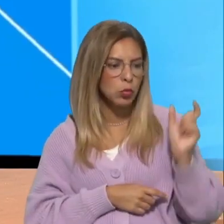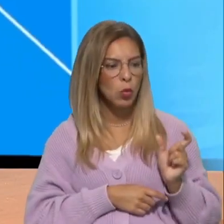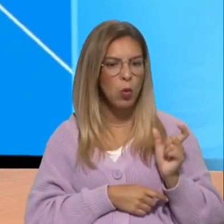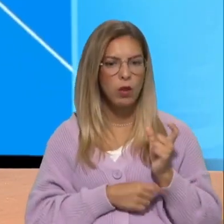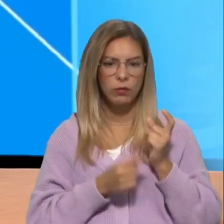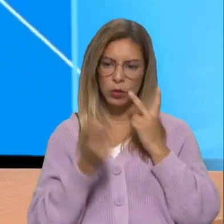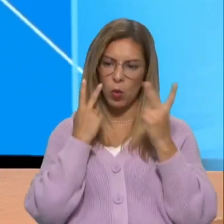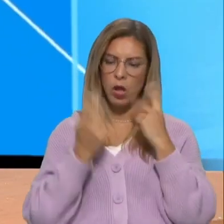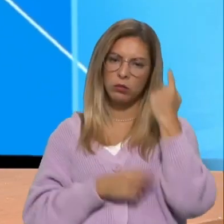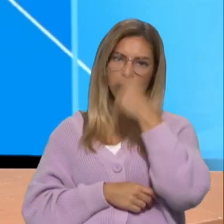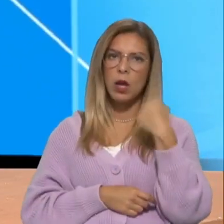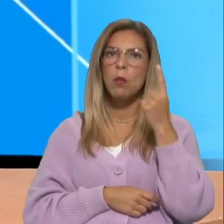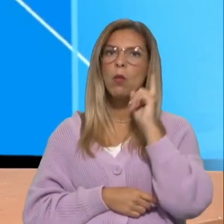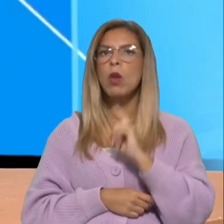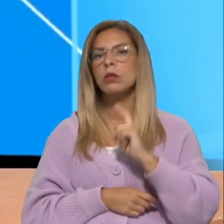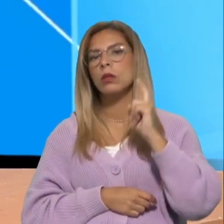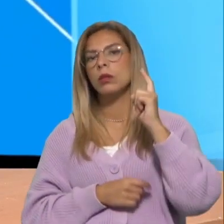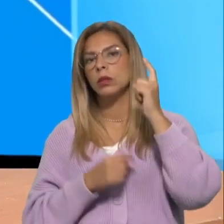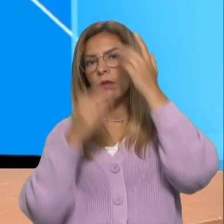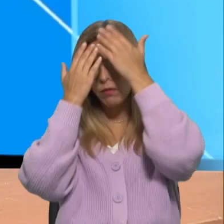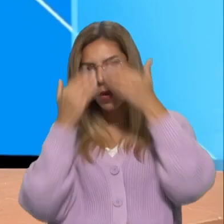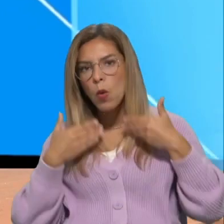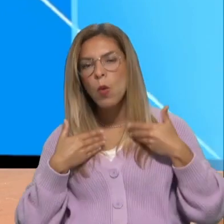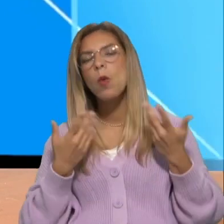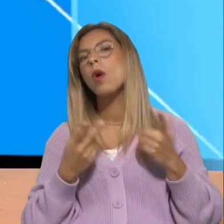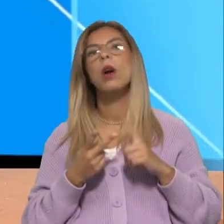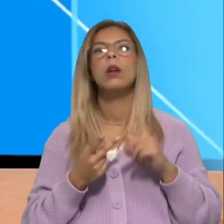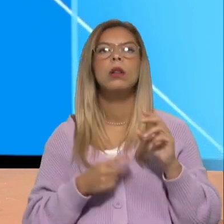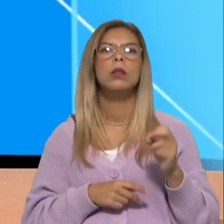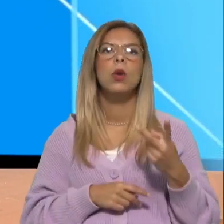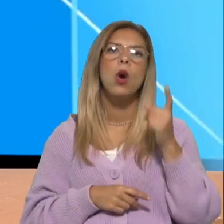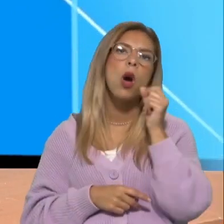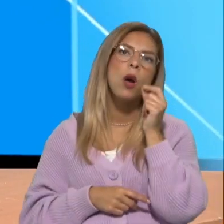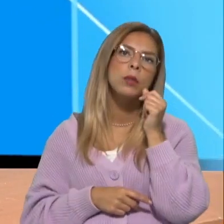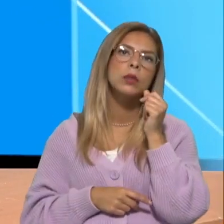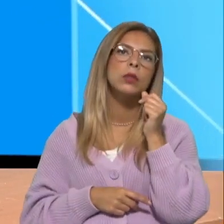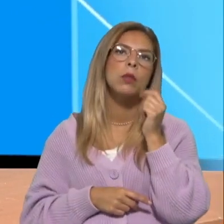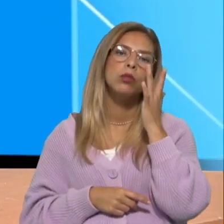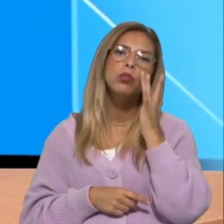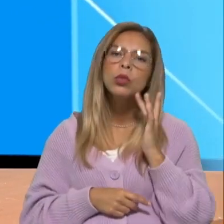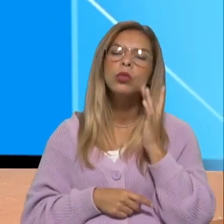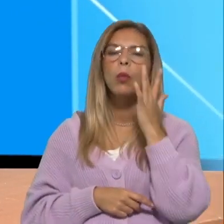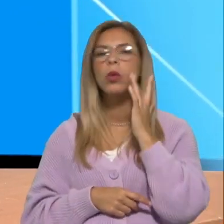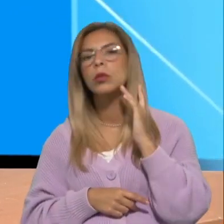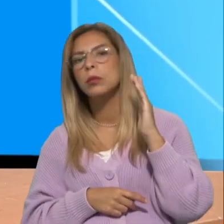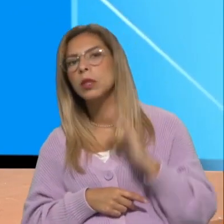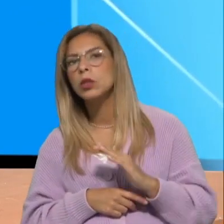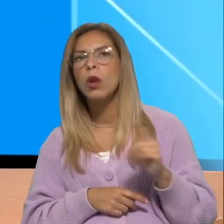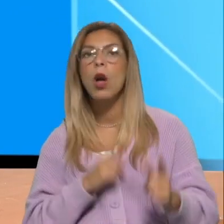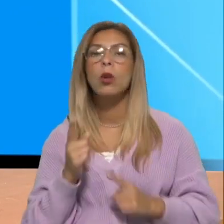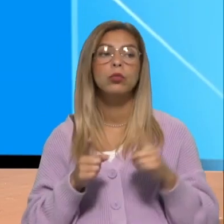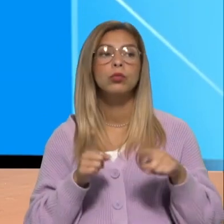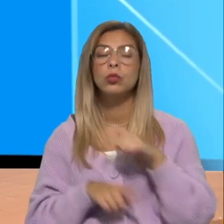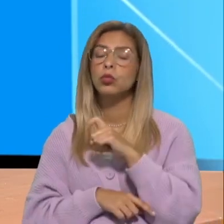aparência. Algumas sim, há mulheres que usam véu, há homens que Pode ser mais morenos, menos morenos. E há muitos deles não são refugiados